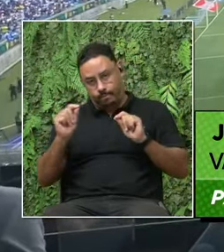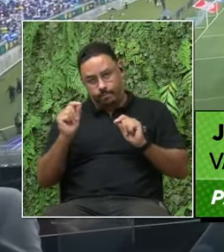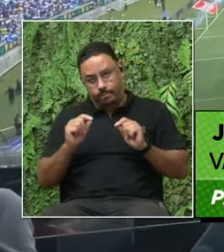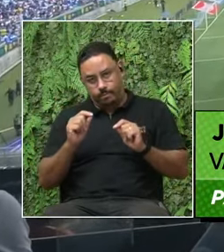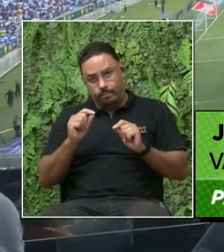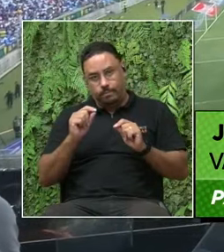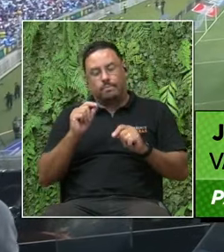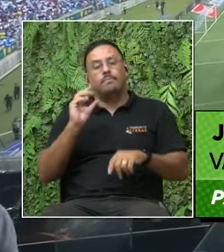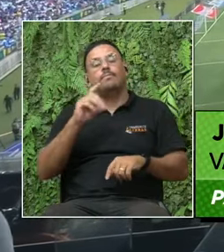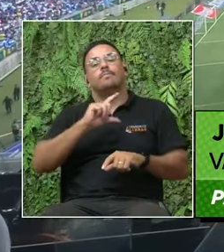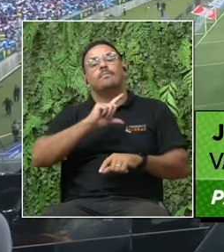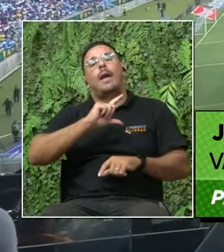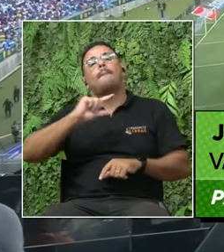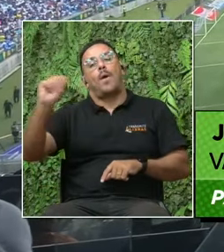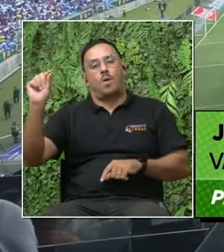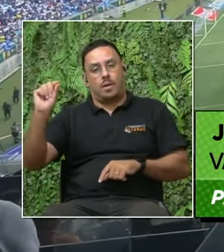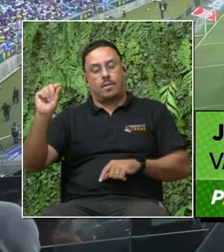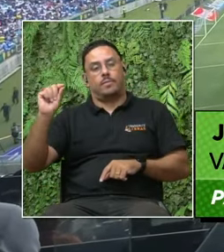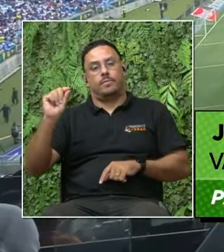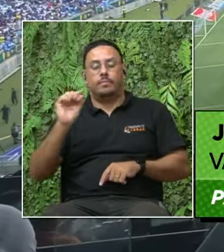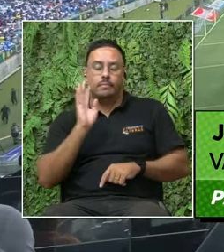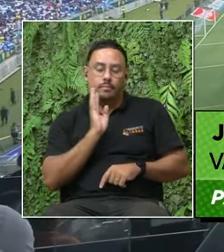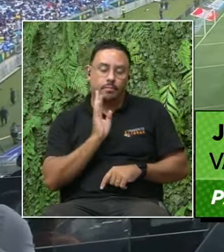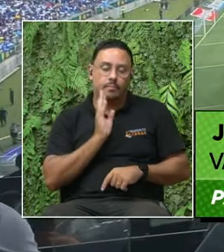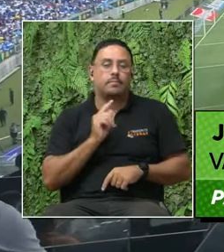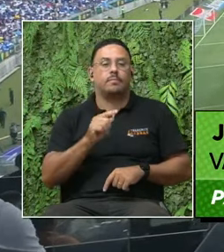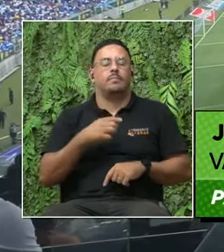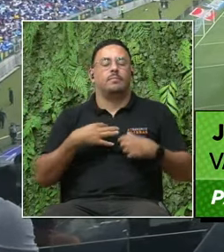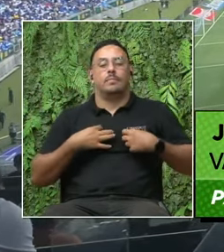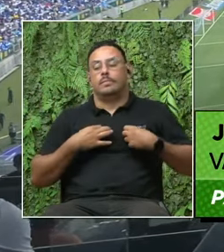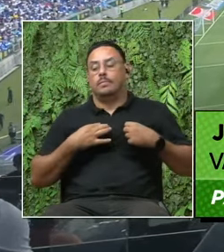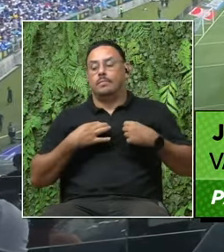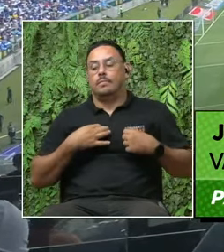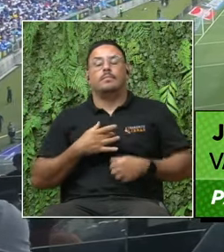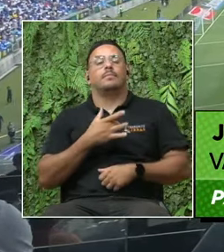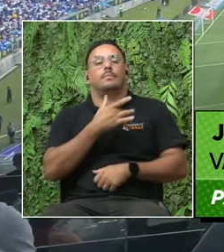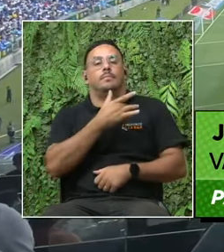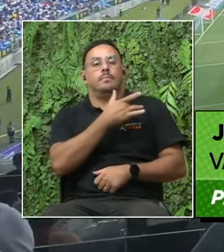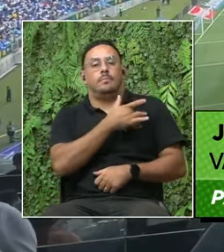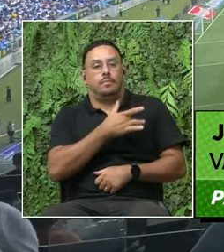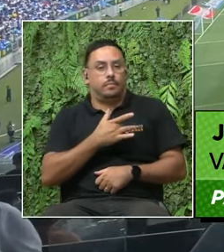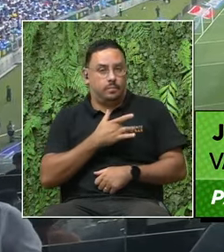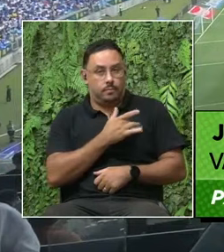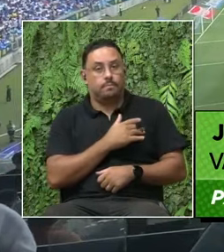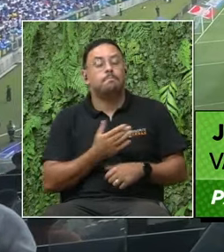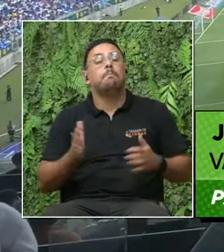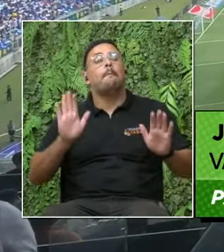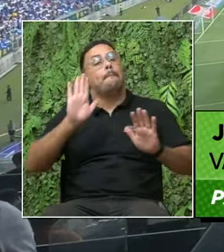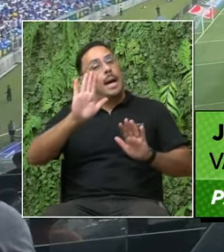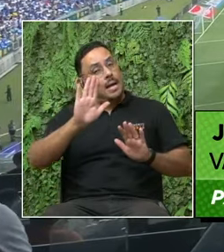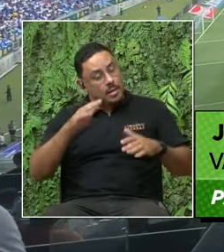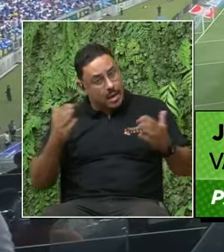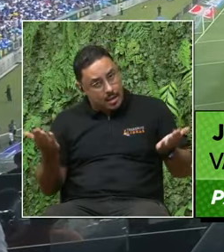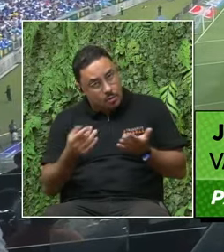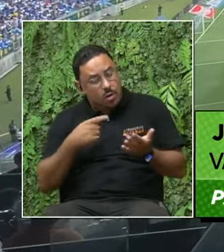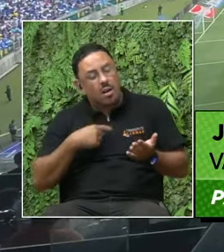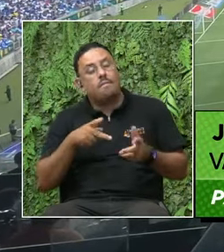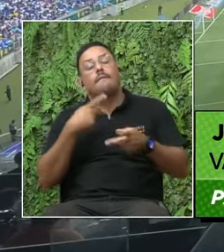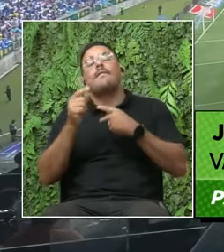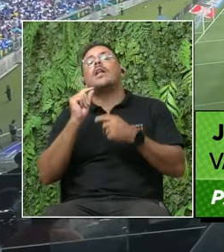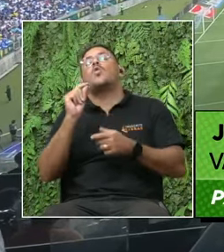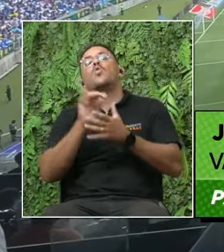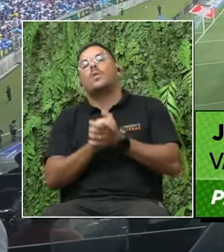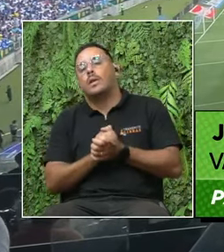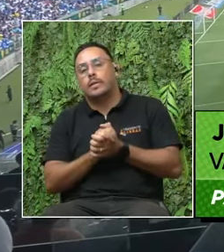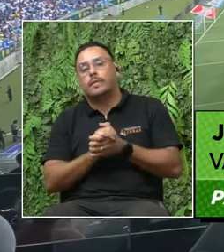uma saída bem honrosa uma saída bem legal vestindo a camisa Celeste agora Bob eu já começo aqui a